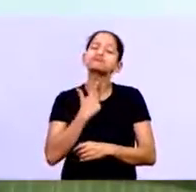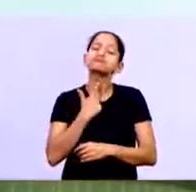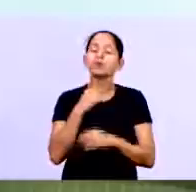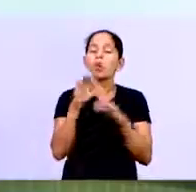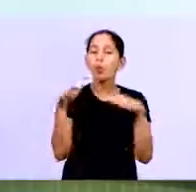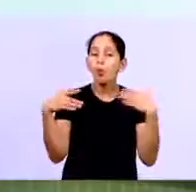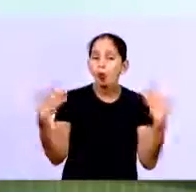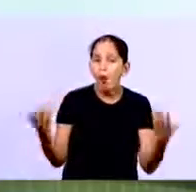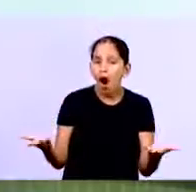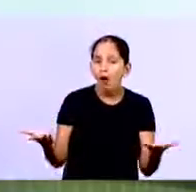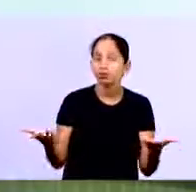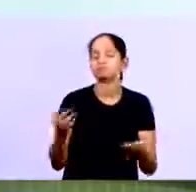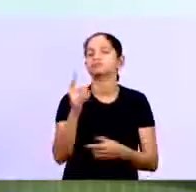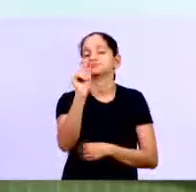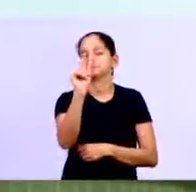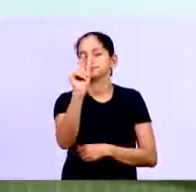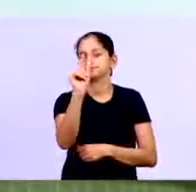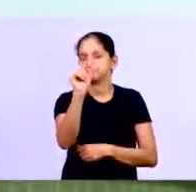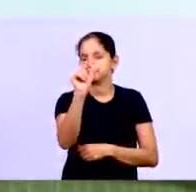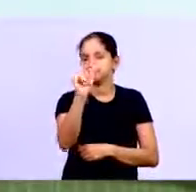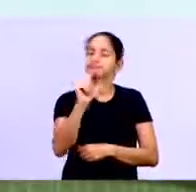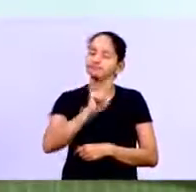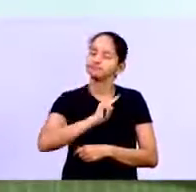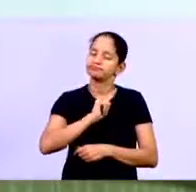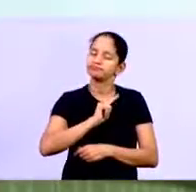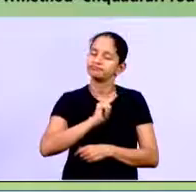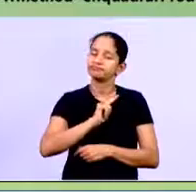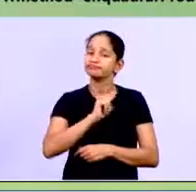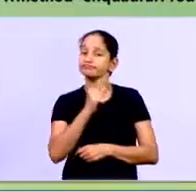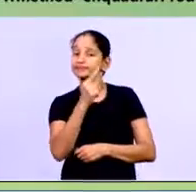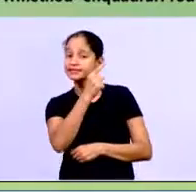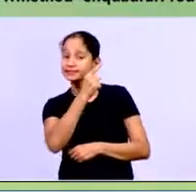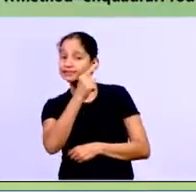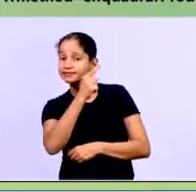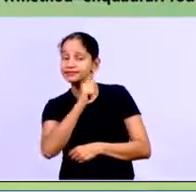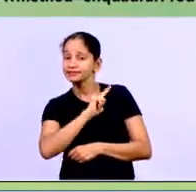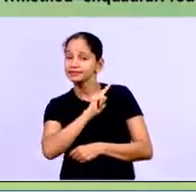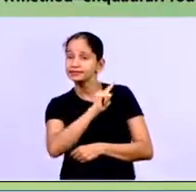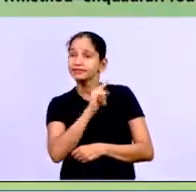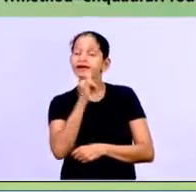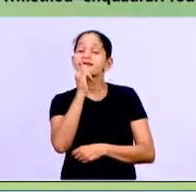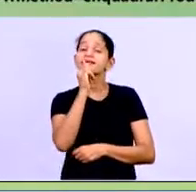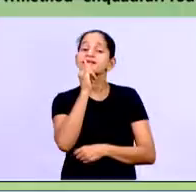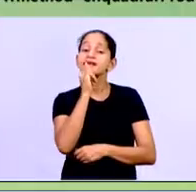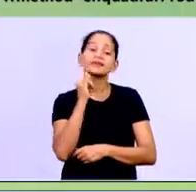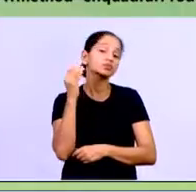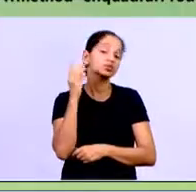ver uma aplicação do nosso sistema de amortização, ok? Então aqui a gente fez uma